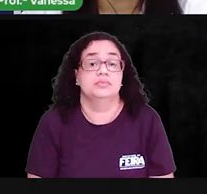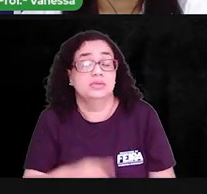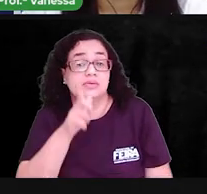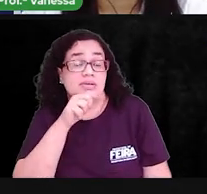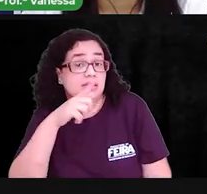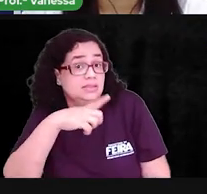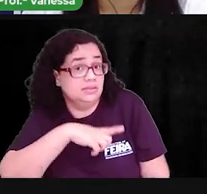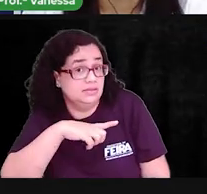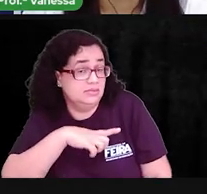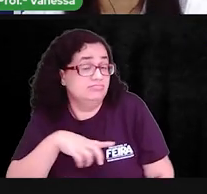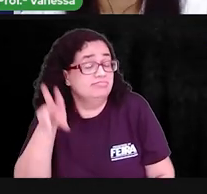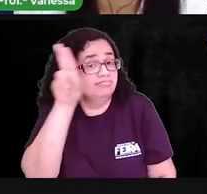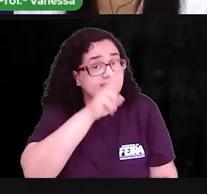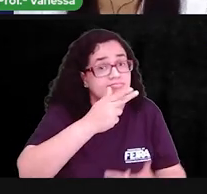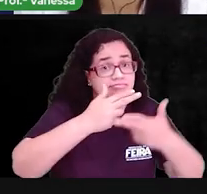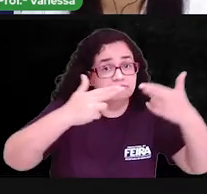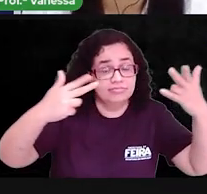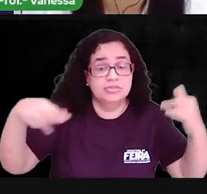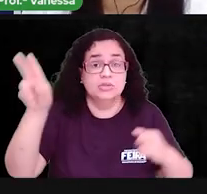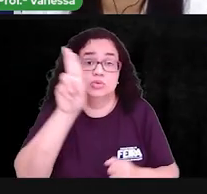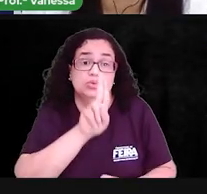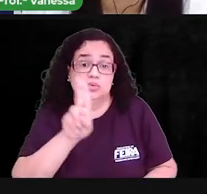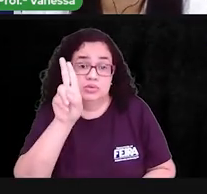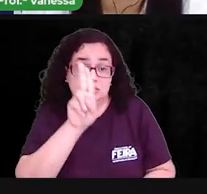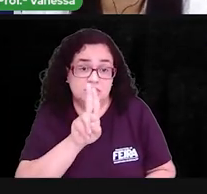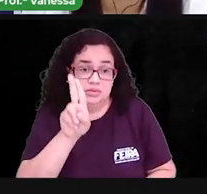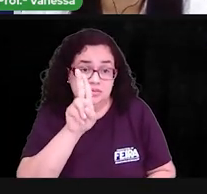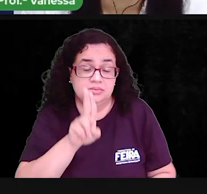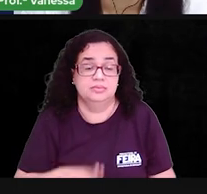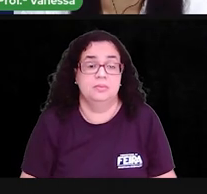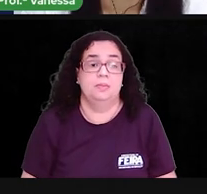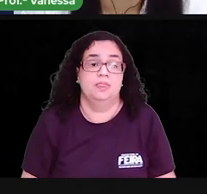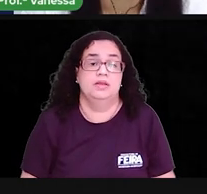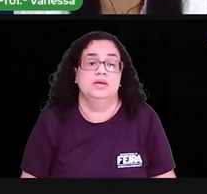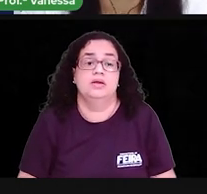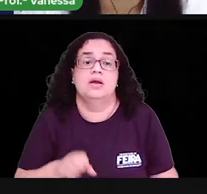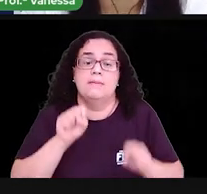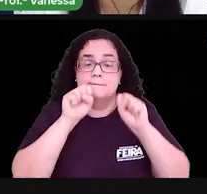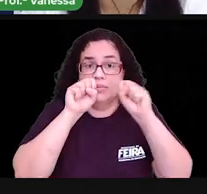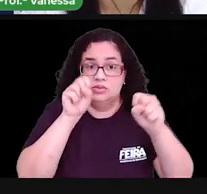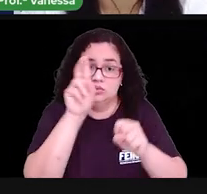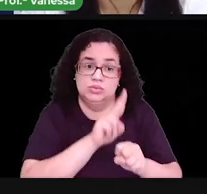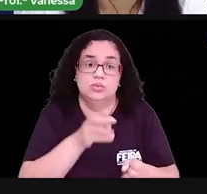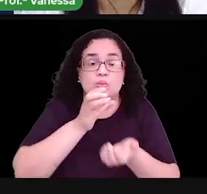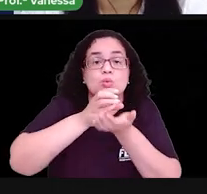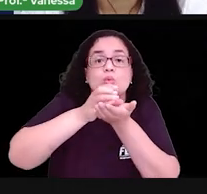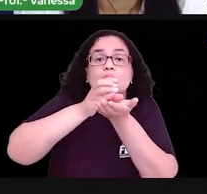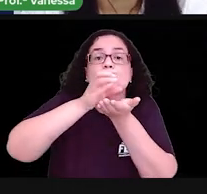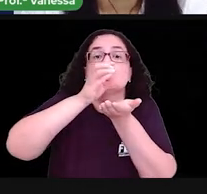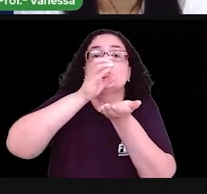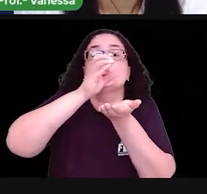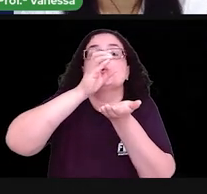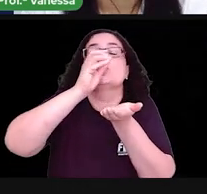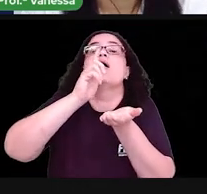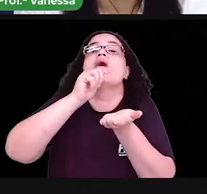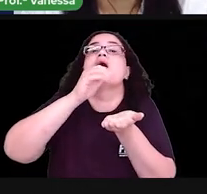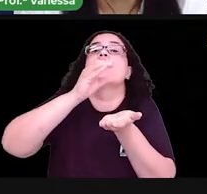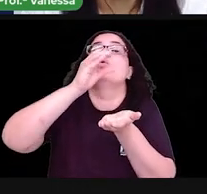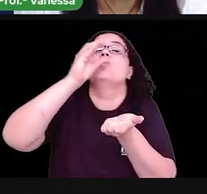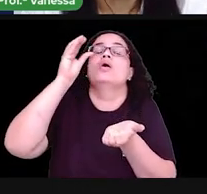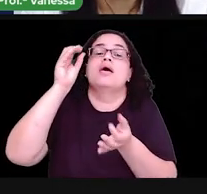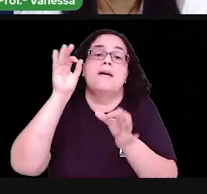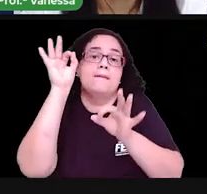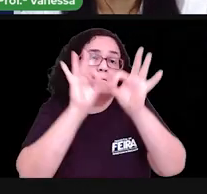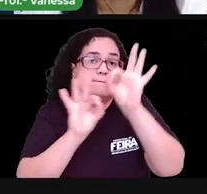e a água ela tem várias utilidades e ela pode ser utilizada para beber para